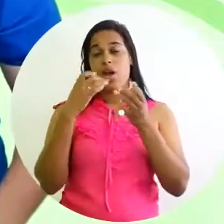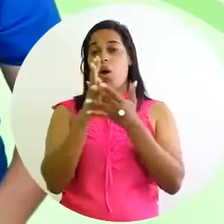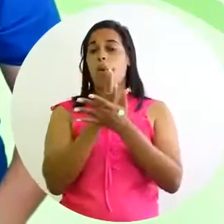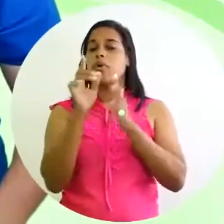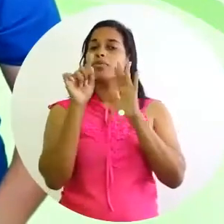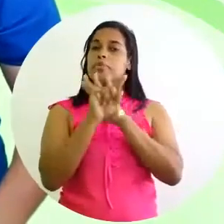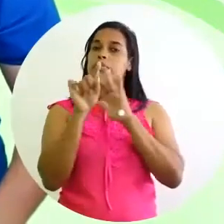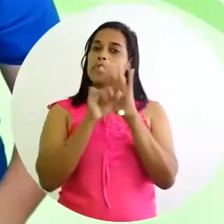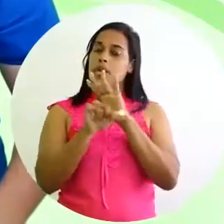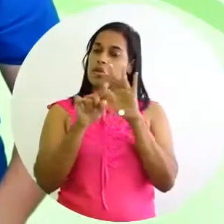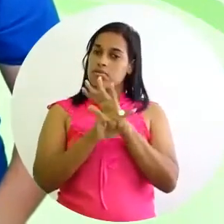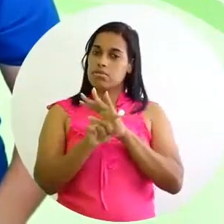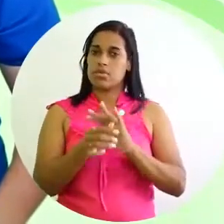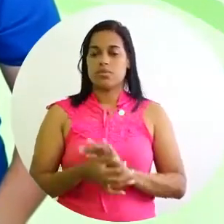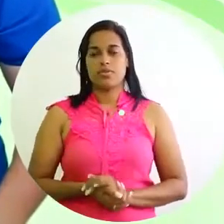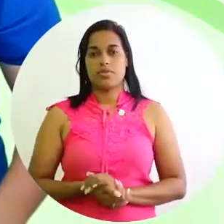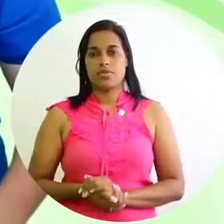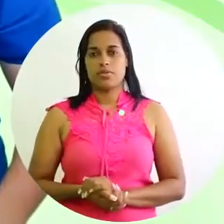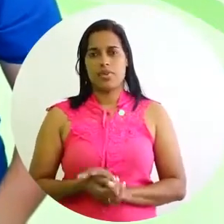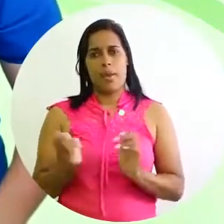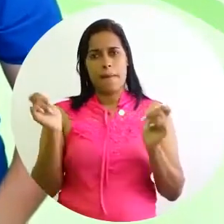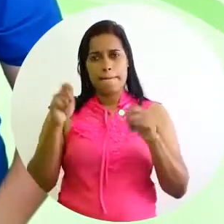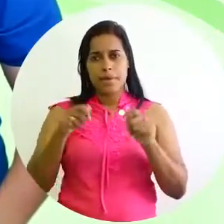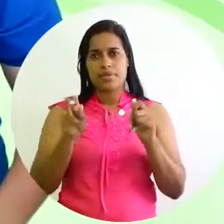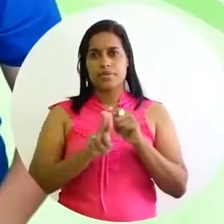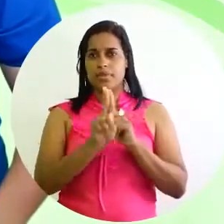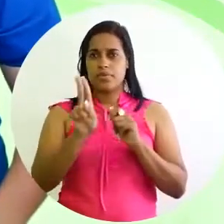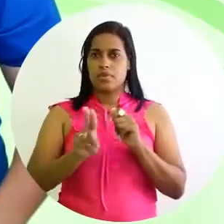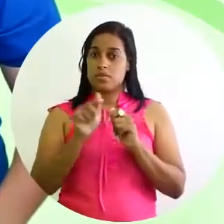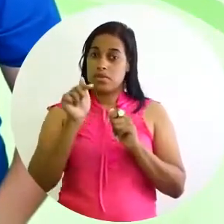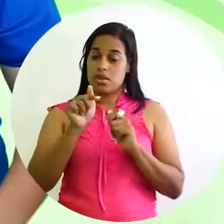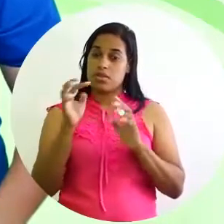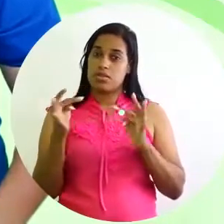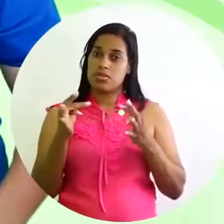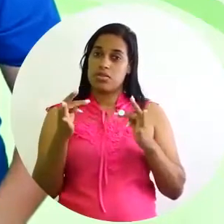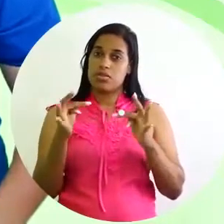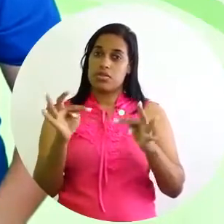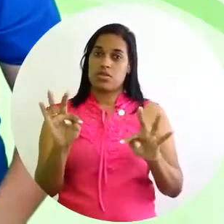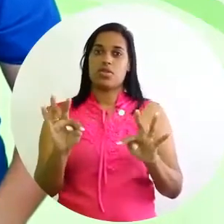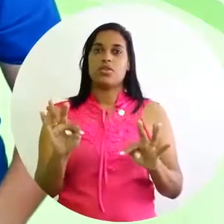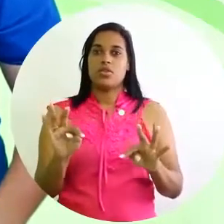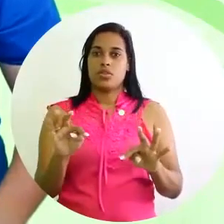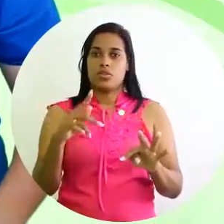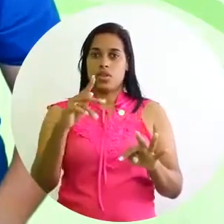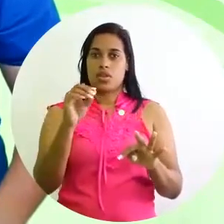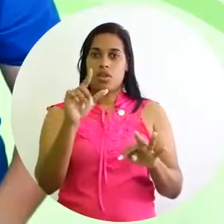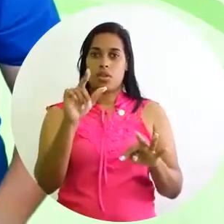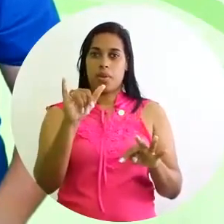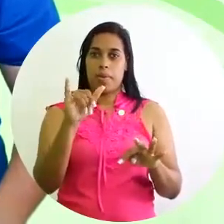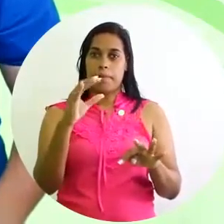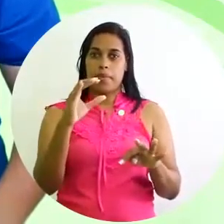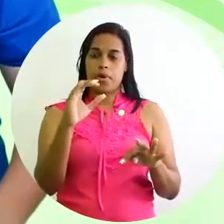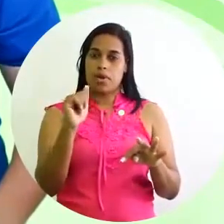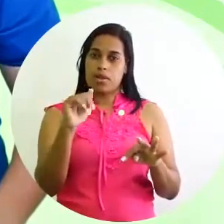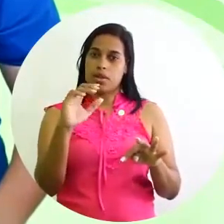aqui com algumas perguntas. É possível usar essas tecnologias, no caso do podcast,